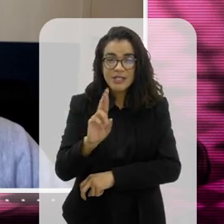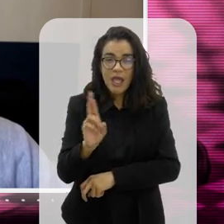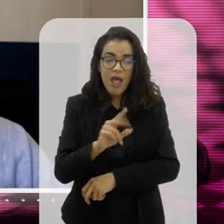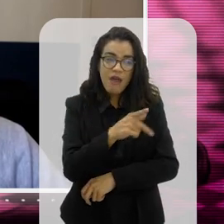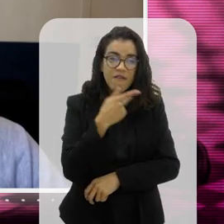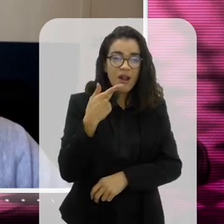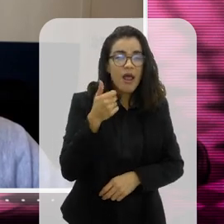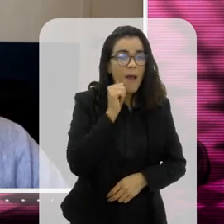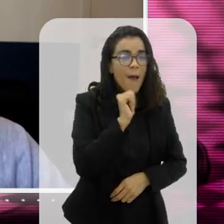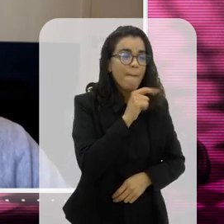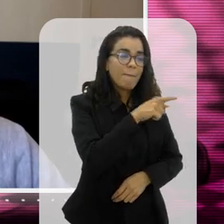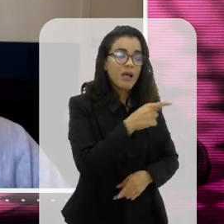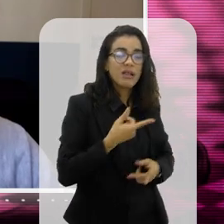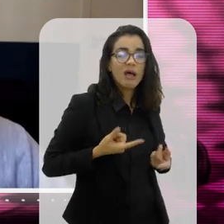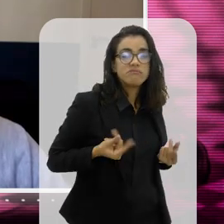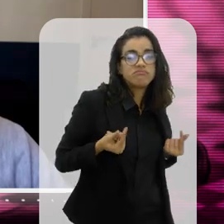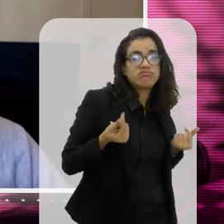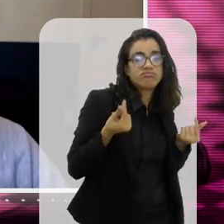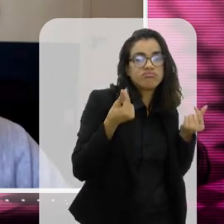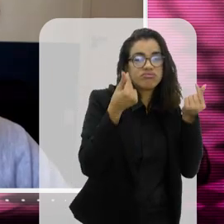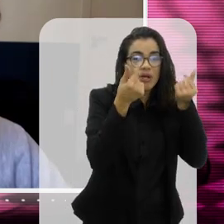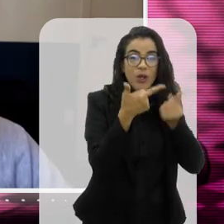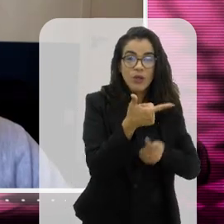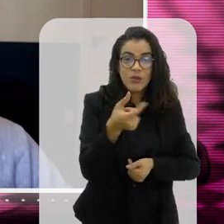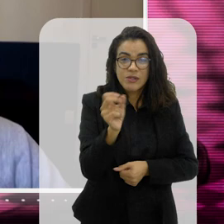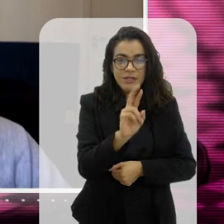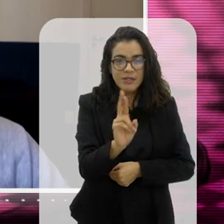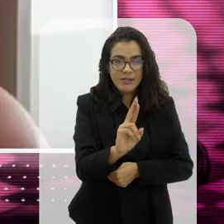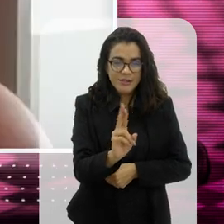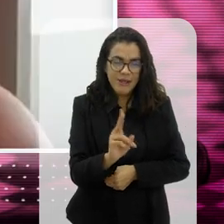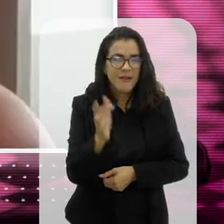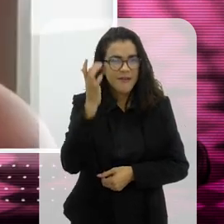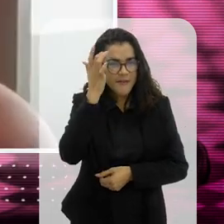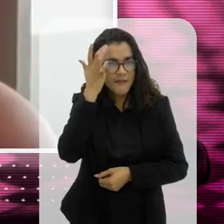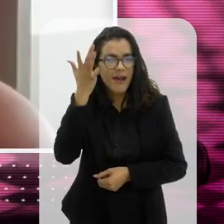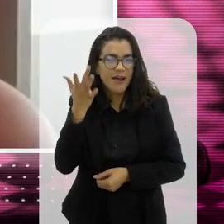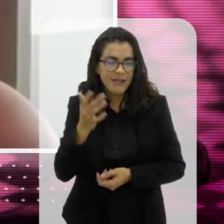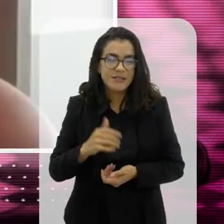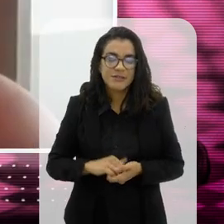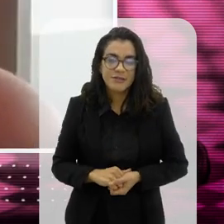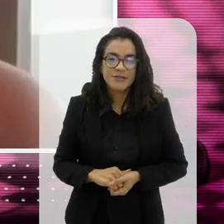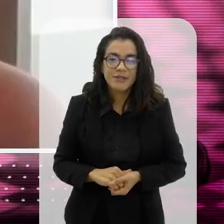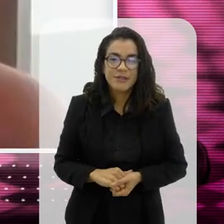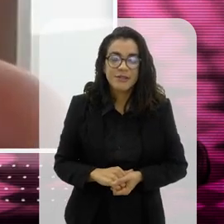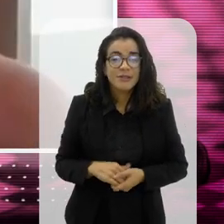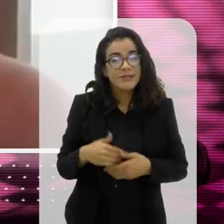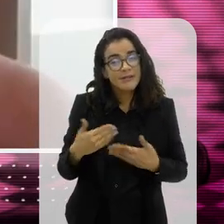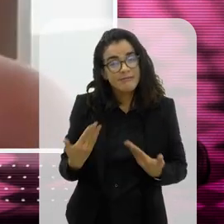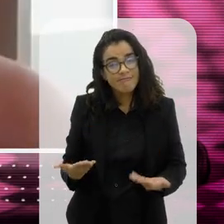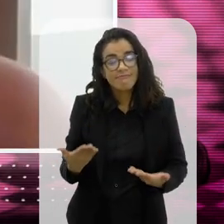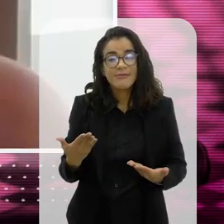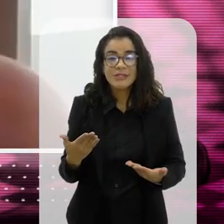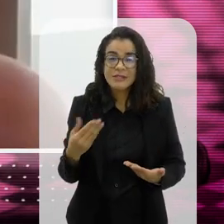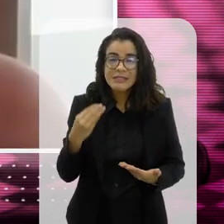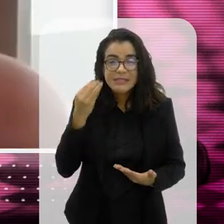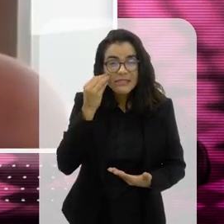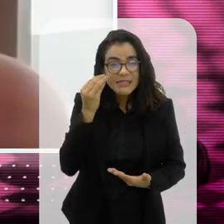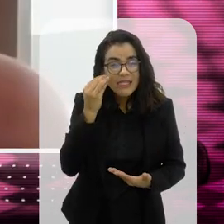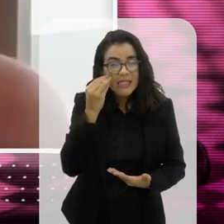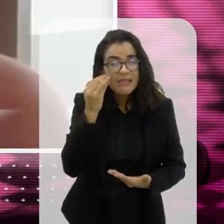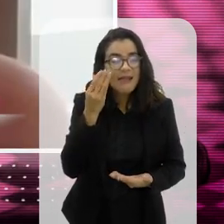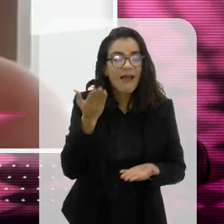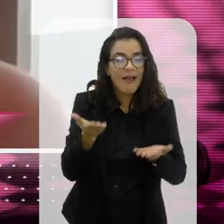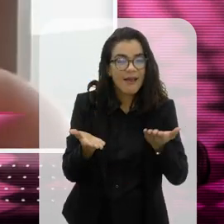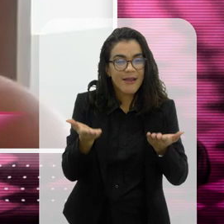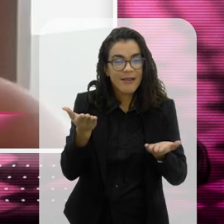R$ 200 de pensão e dizer que a mãe está luxando com o dinheiro dele, né? Um negócio assim. É fácil de acontecer isso. Então, eu entendo que a gente precisa